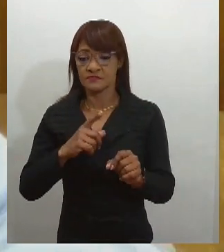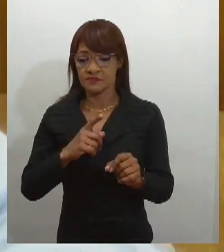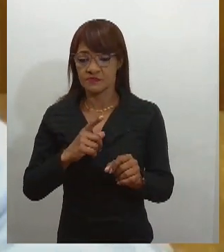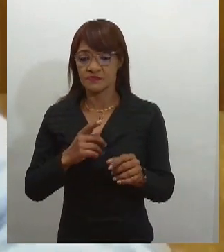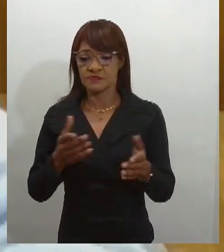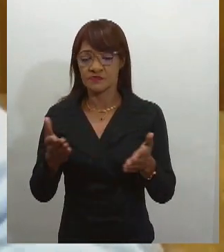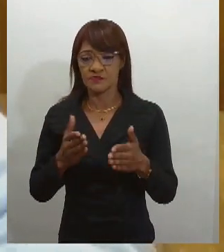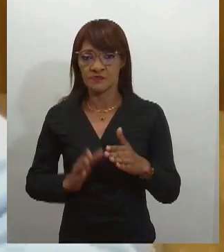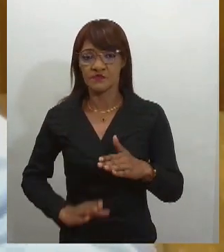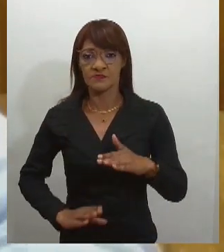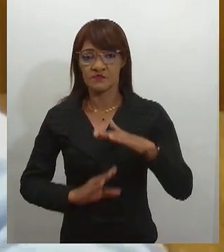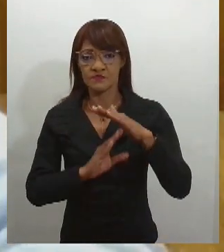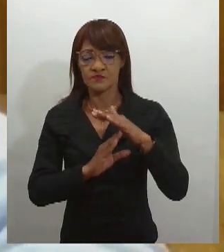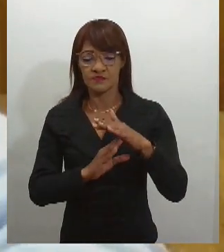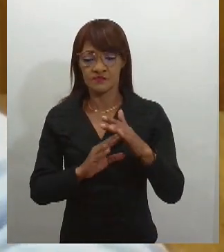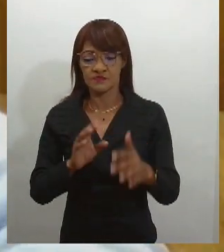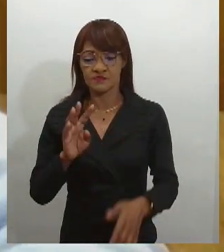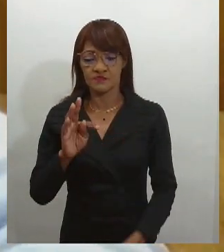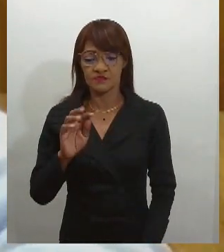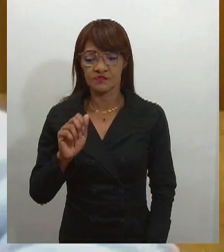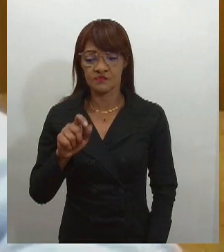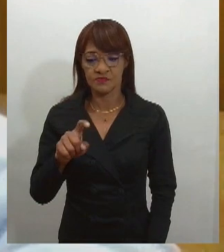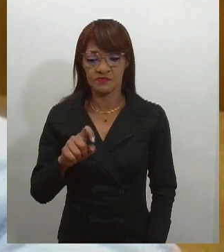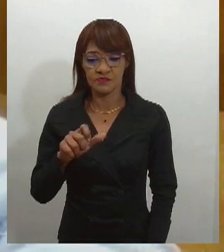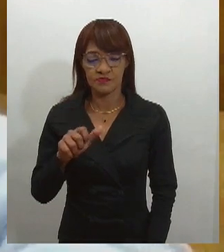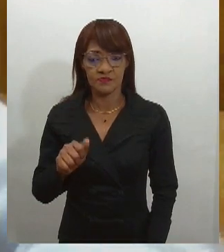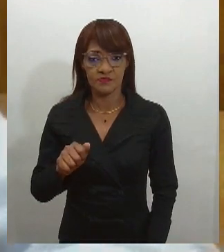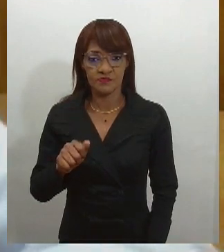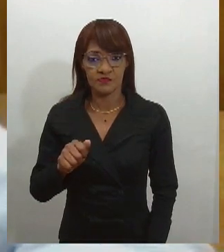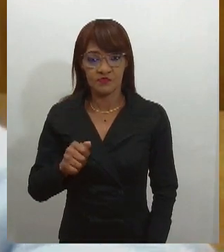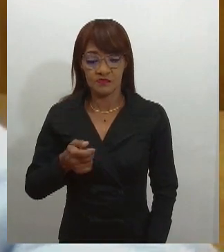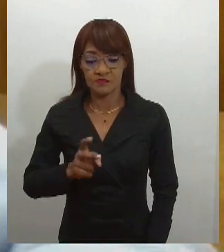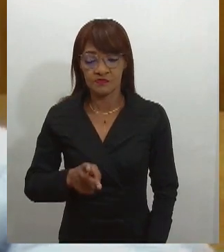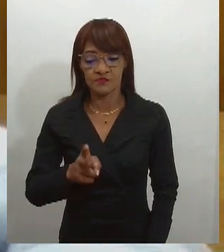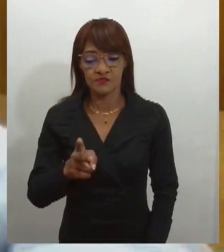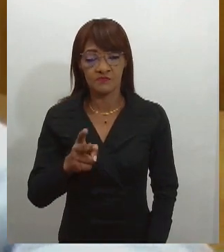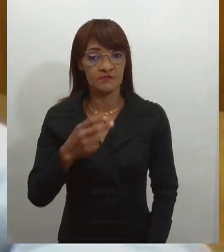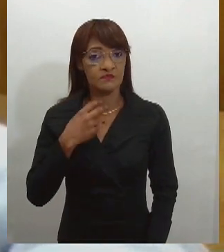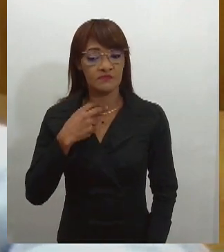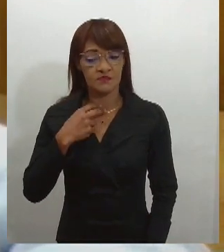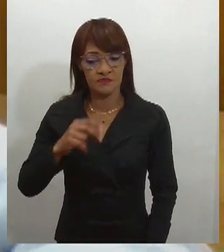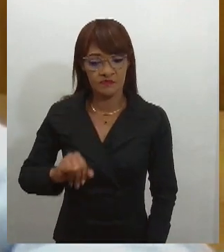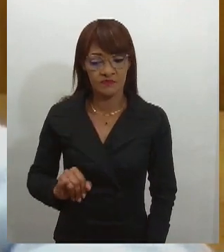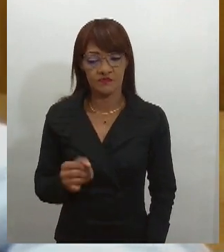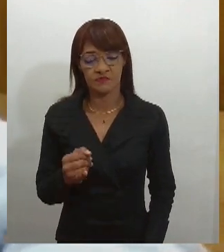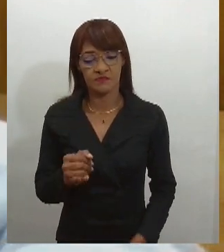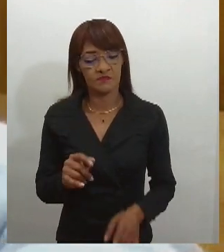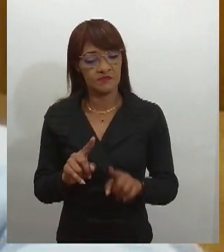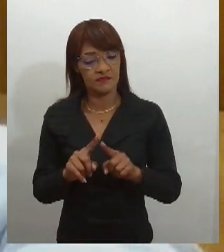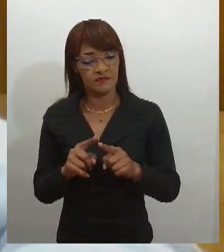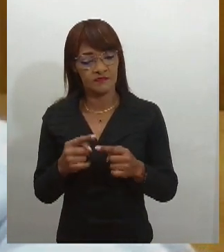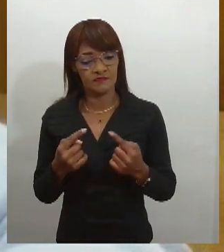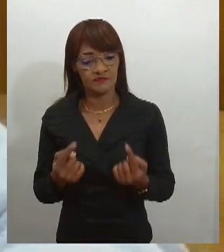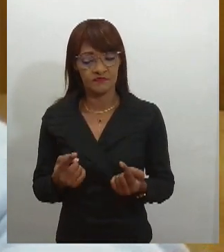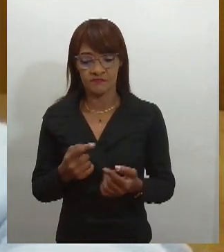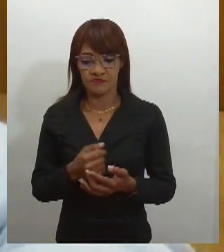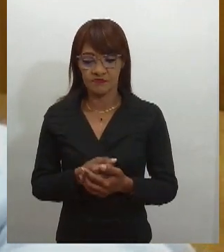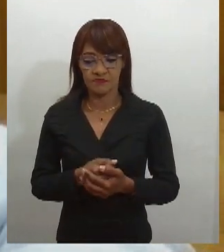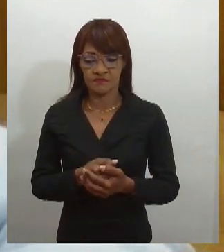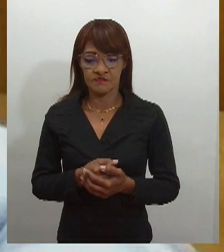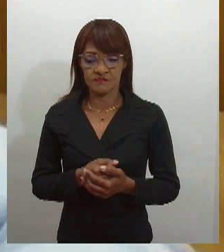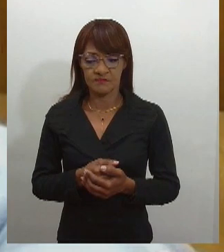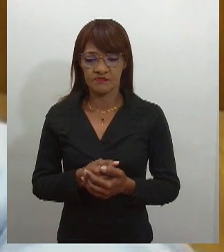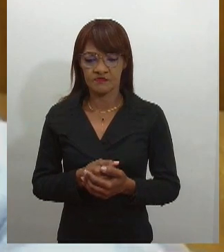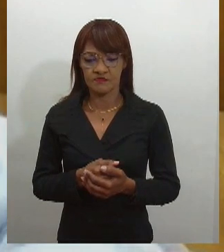juros para que ela não seja abusada, mas mesmo assim, porque eu sou especialista na área, posso afirmar com